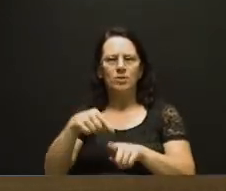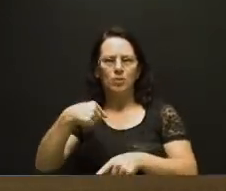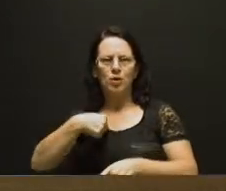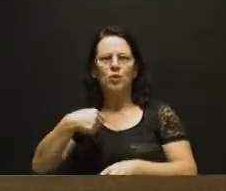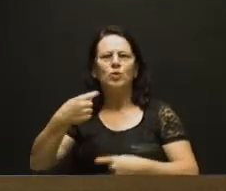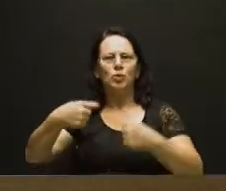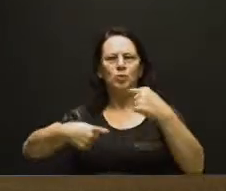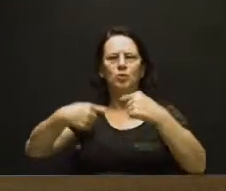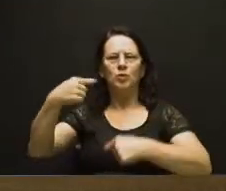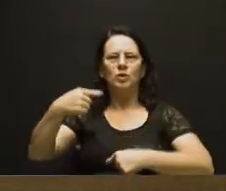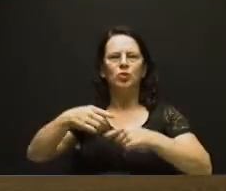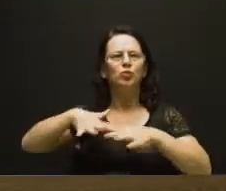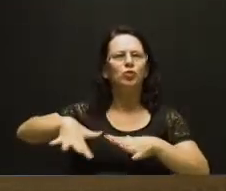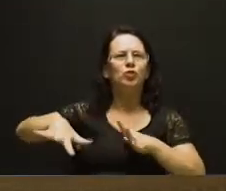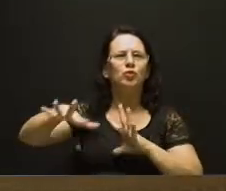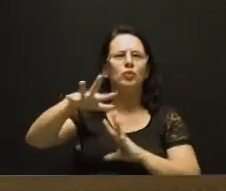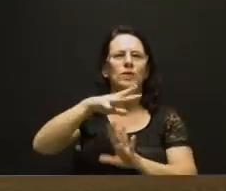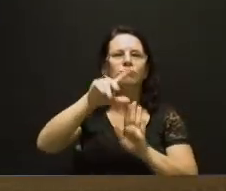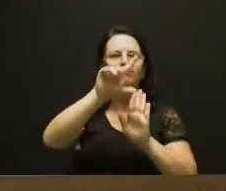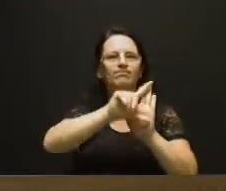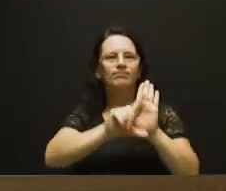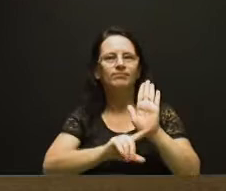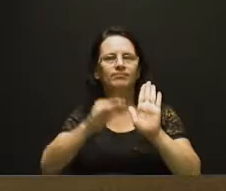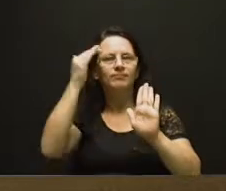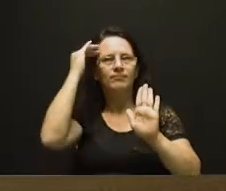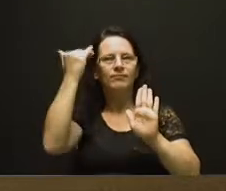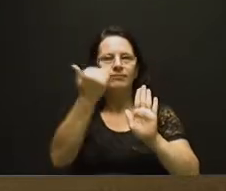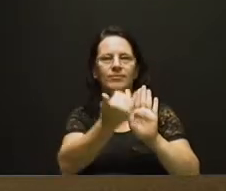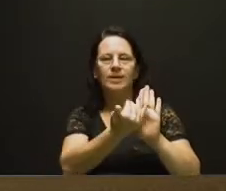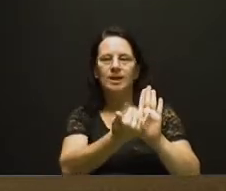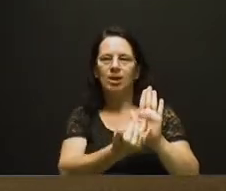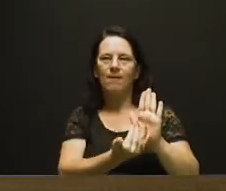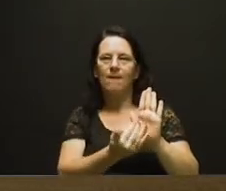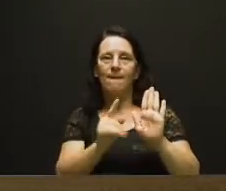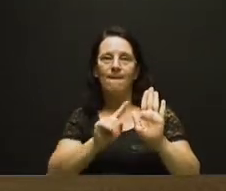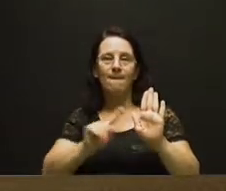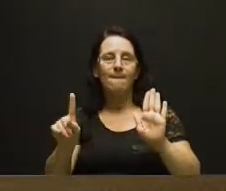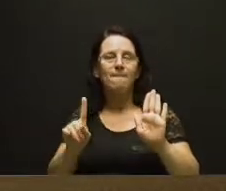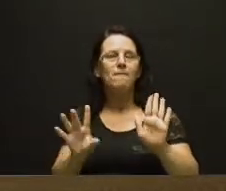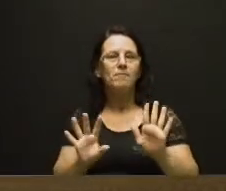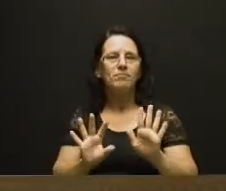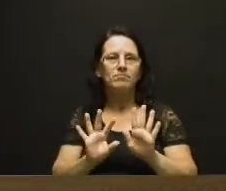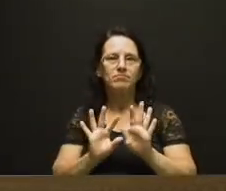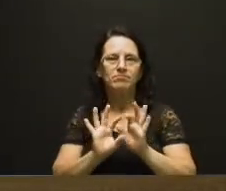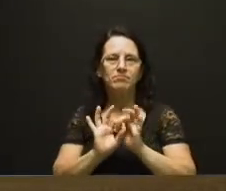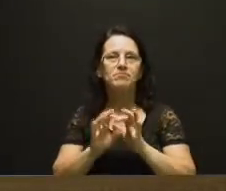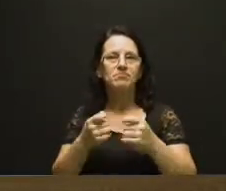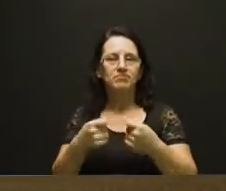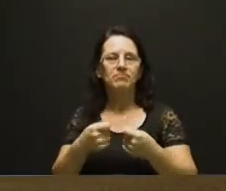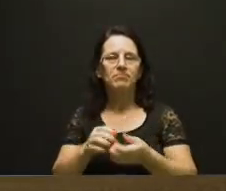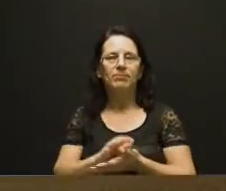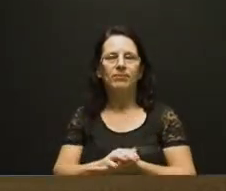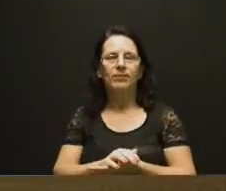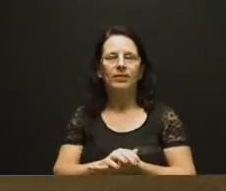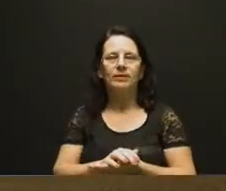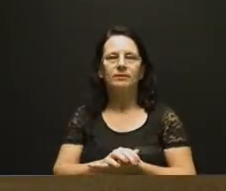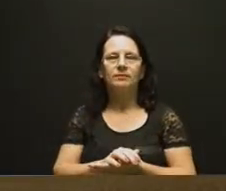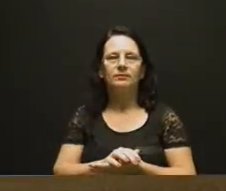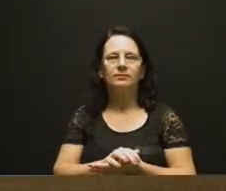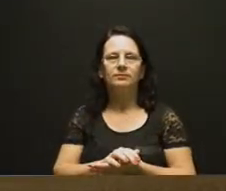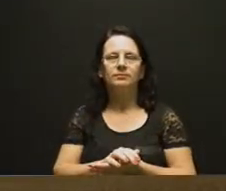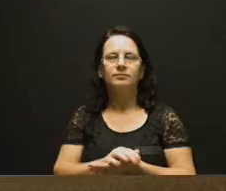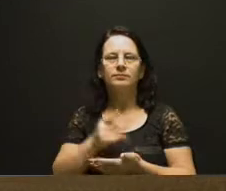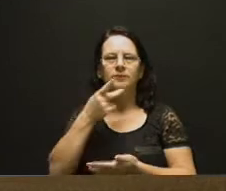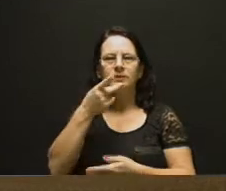um universo de leis ainda não unificadas mas essa questão como foi dito aqui por